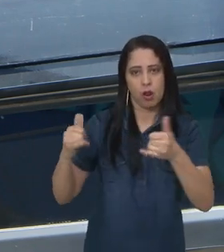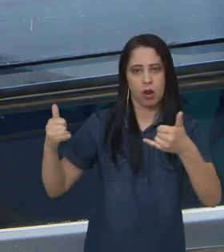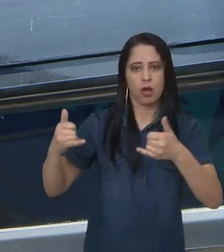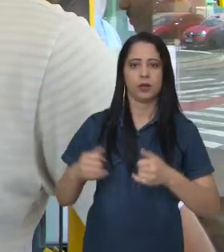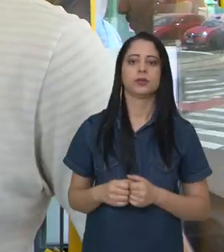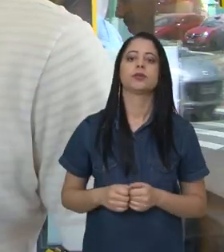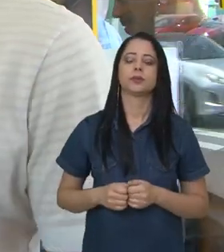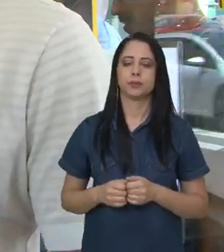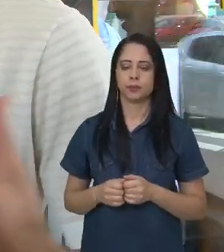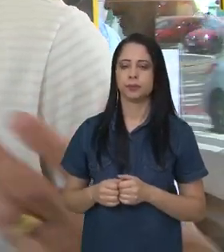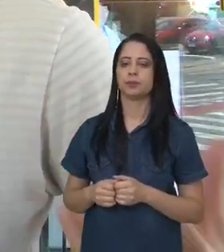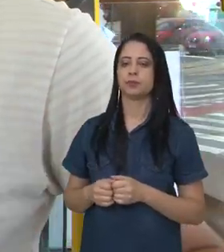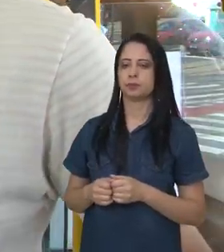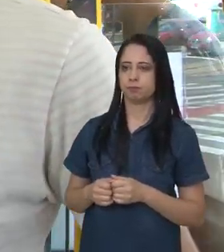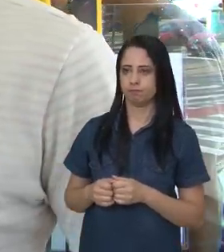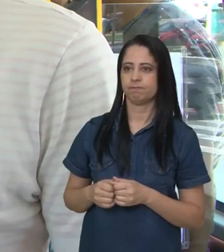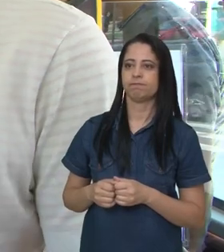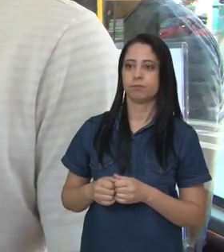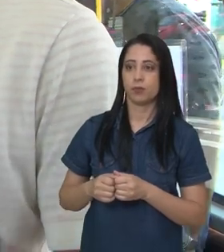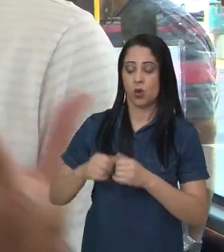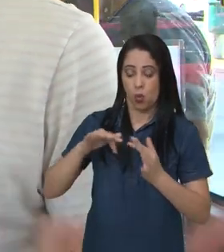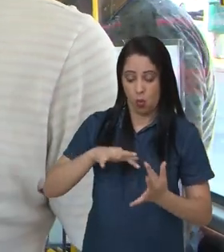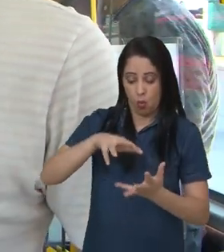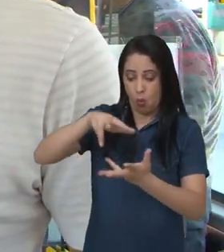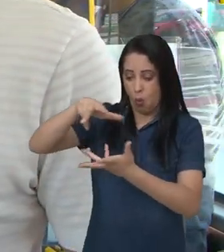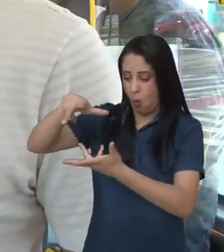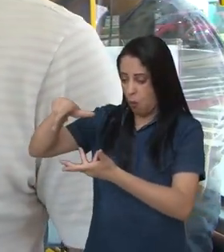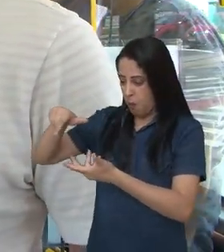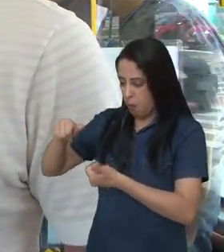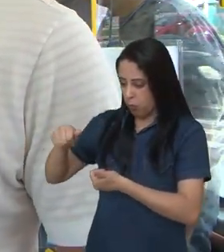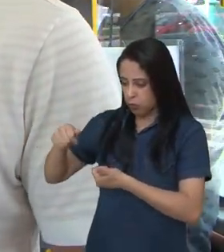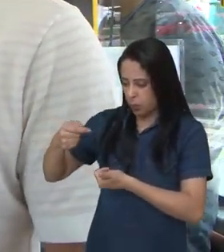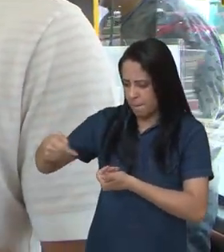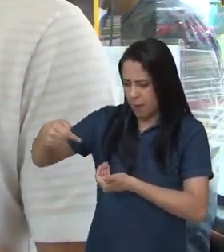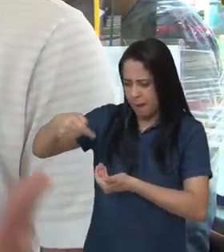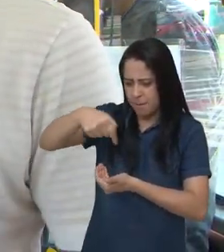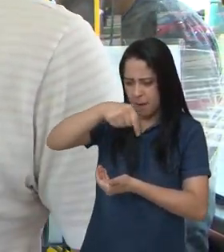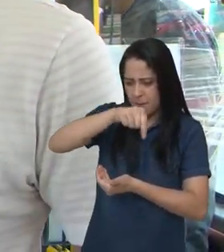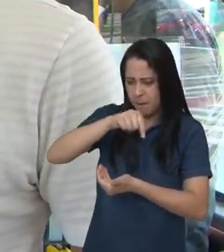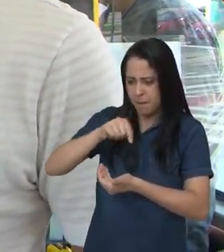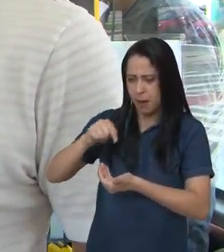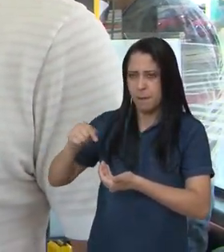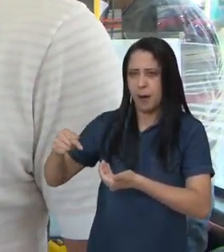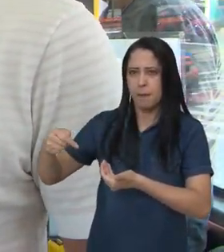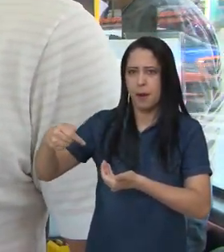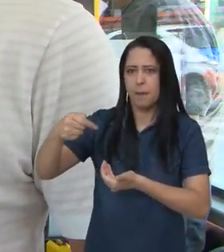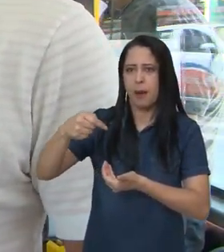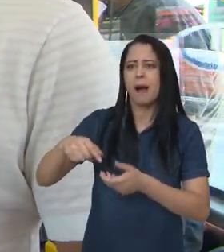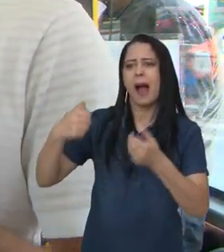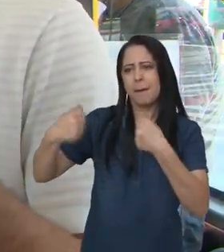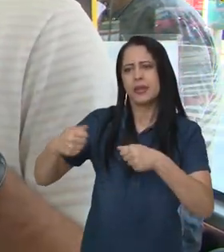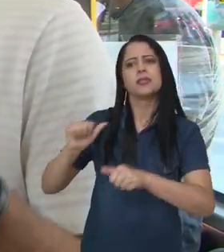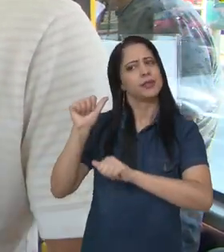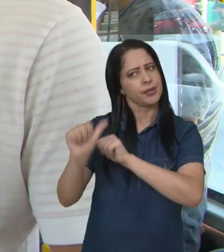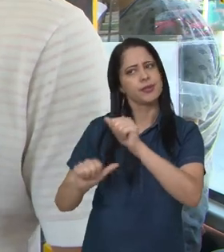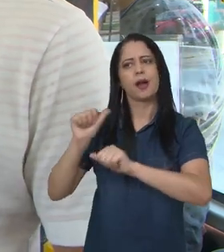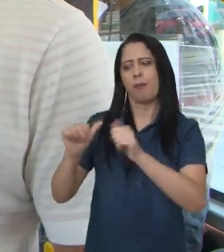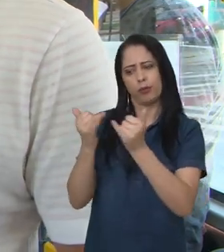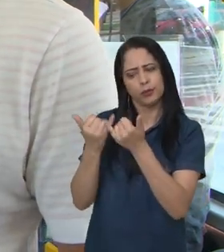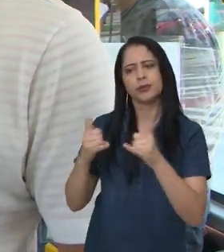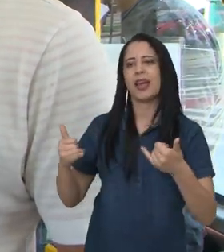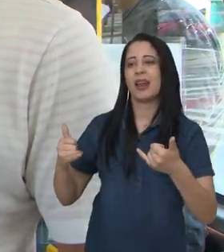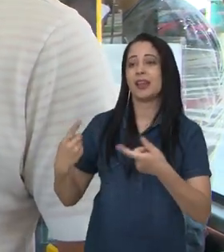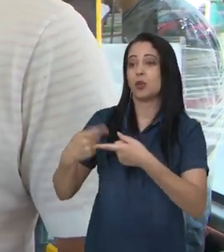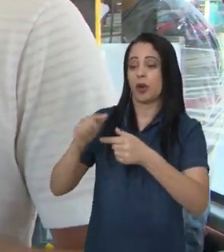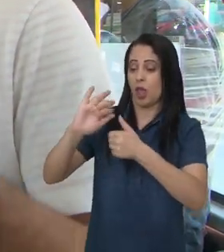público é um movimento que o mundo deveria acompanhar aí eletrificação de toda a sua Frota porque aí a gente fala